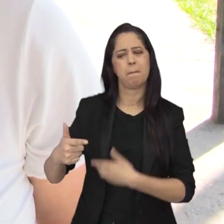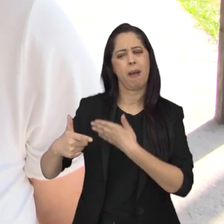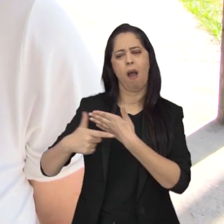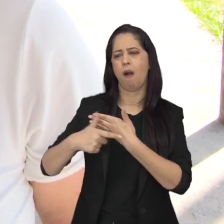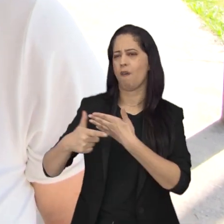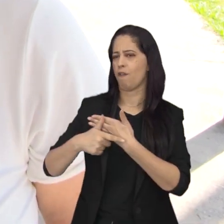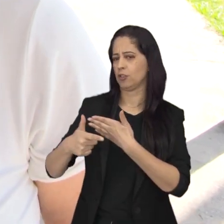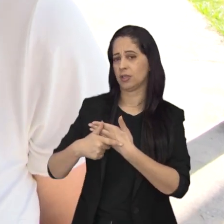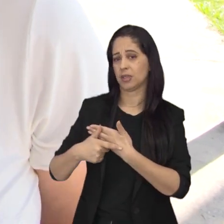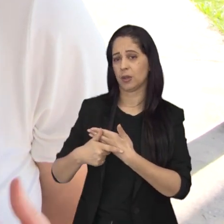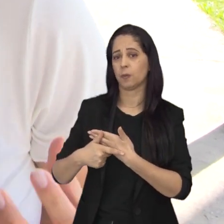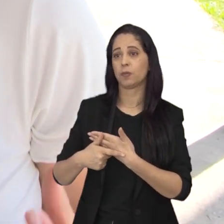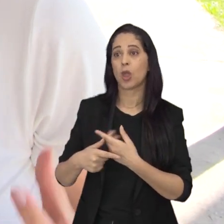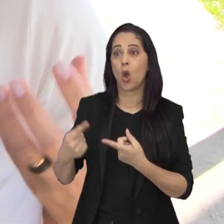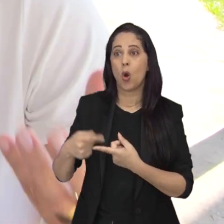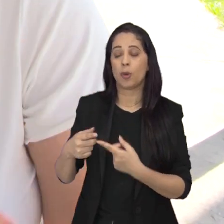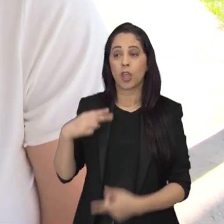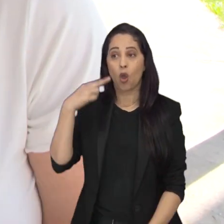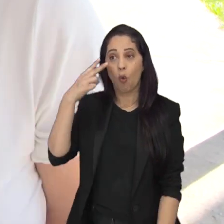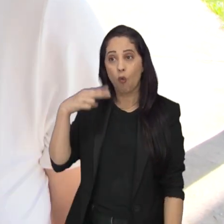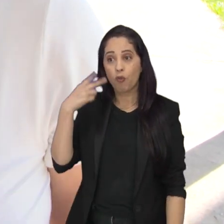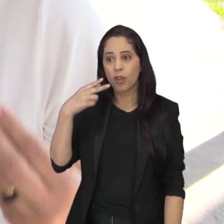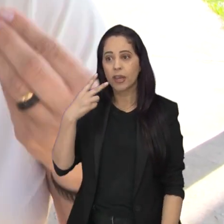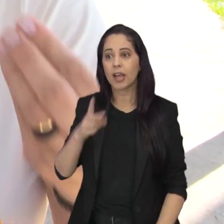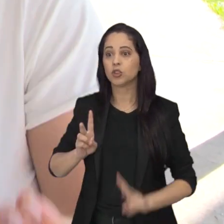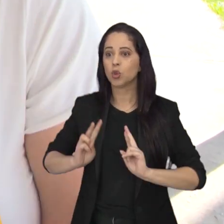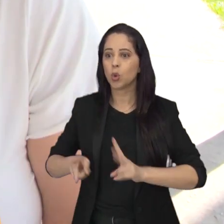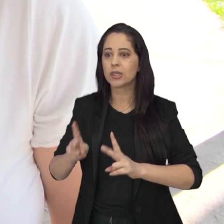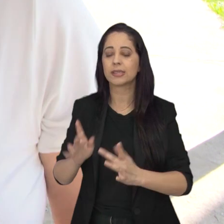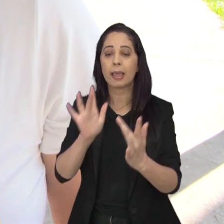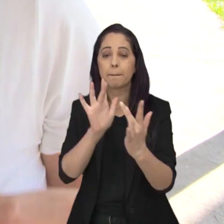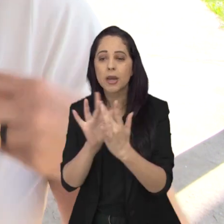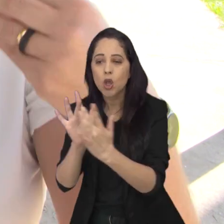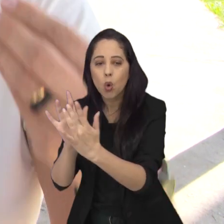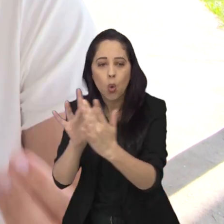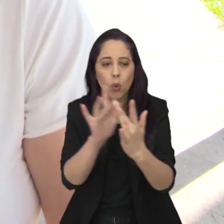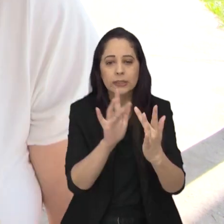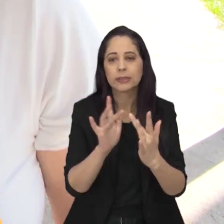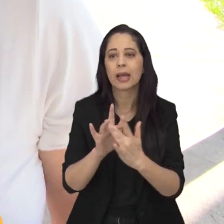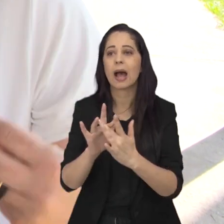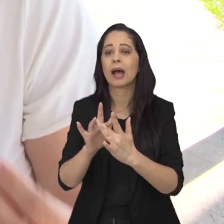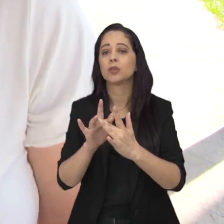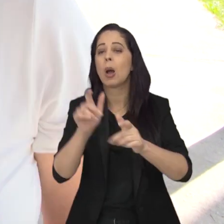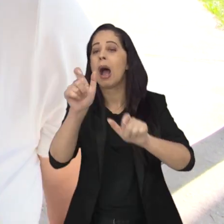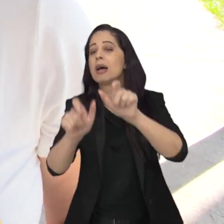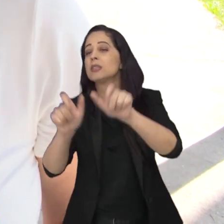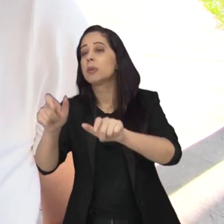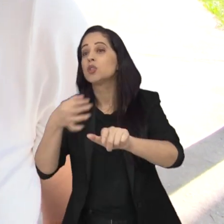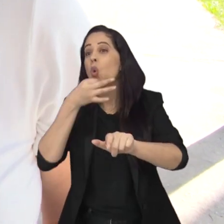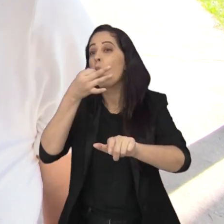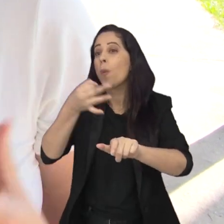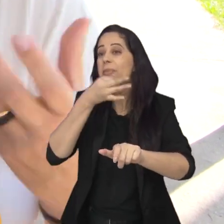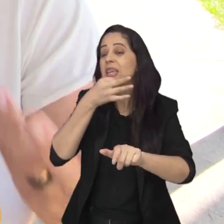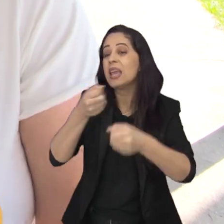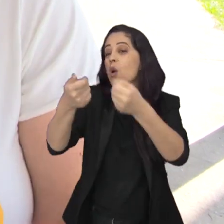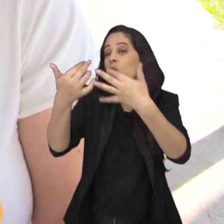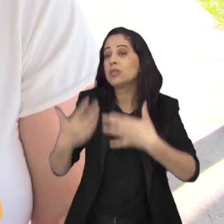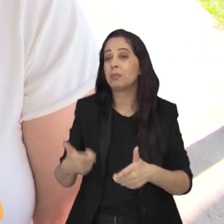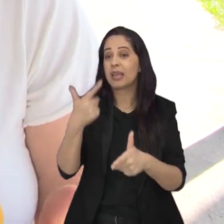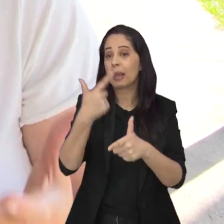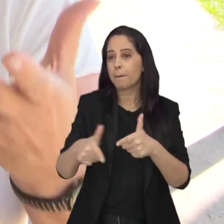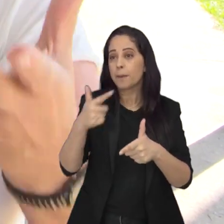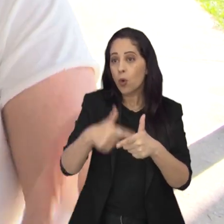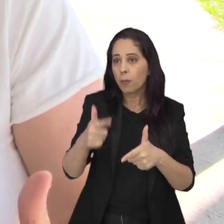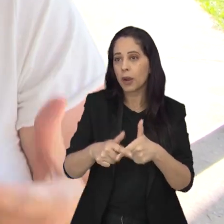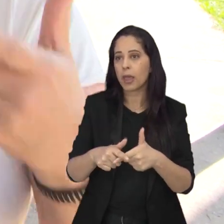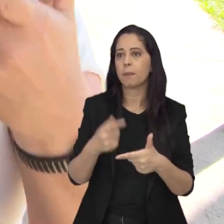né, do vereador, porque você está com a comunidade, ouvir as demandas, as reivindicações, os problemas, né, e levar